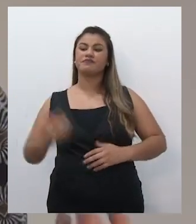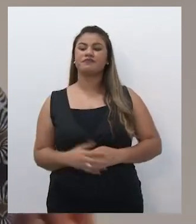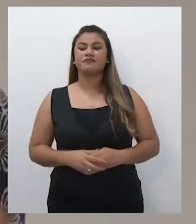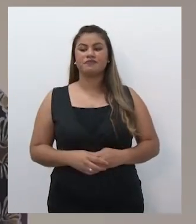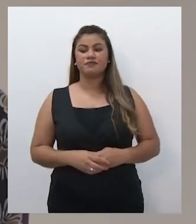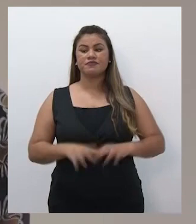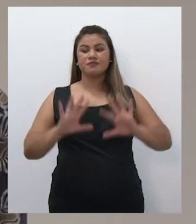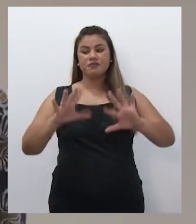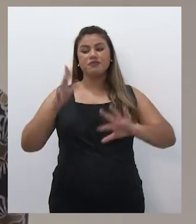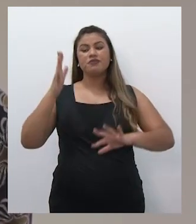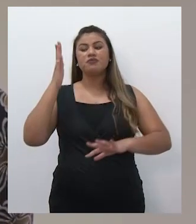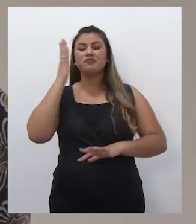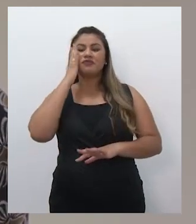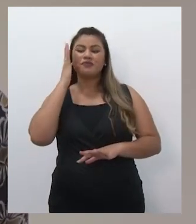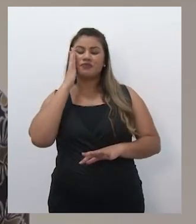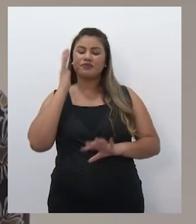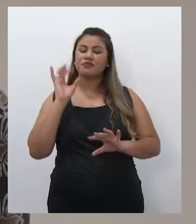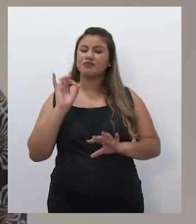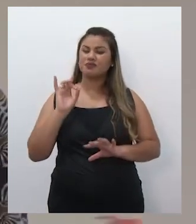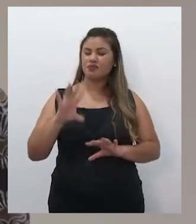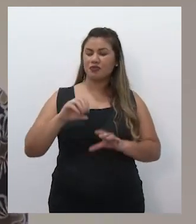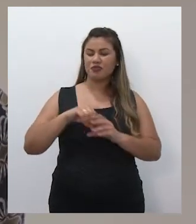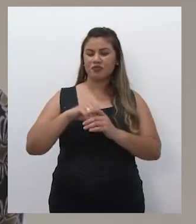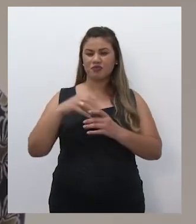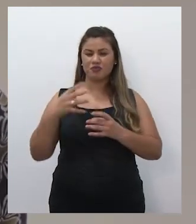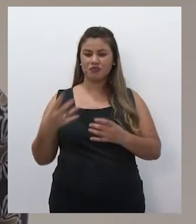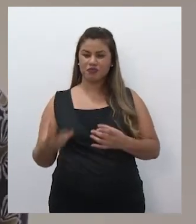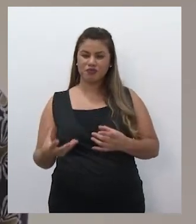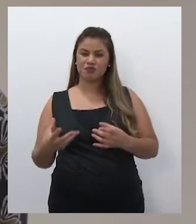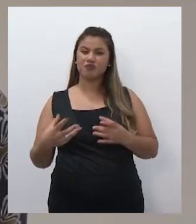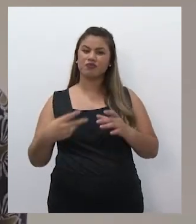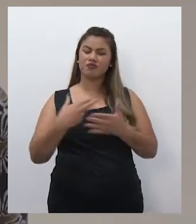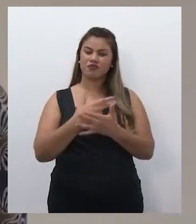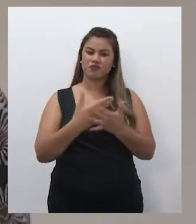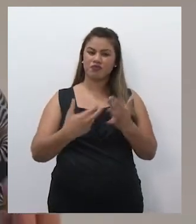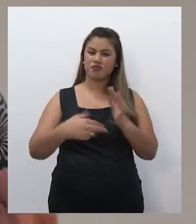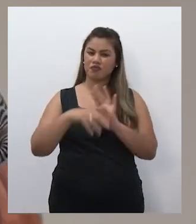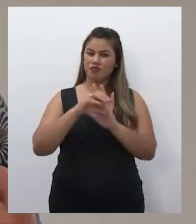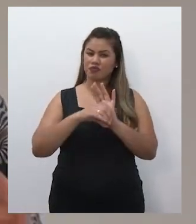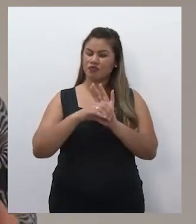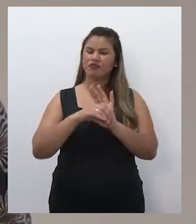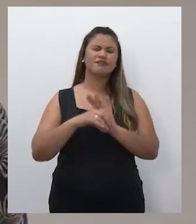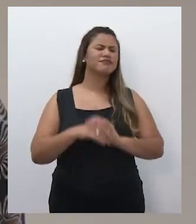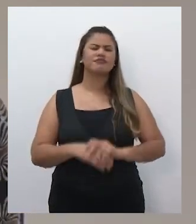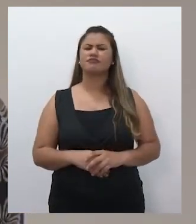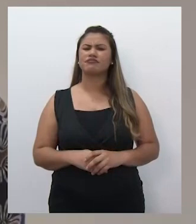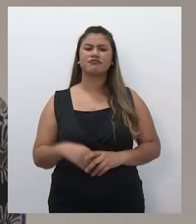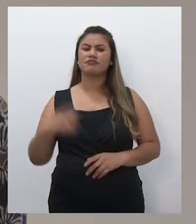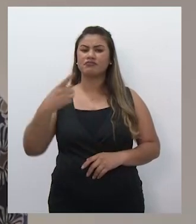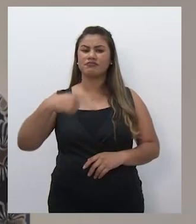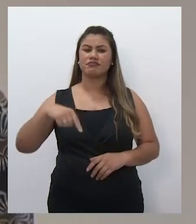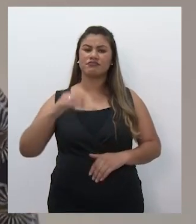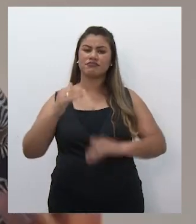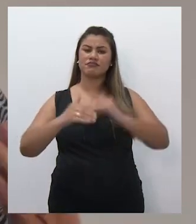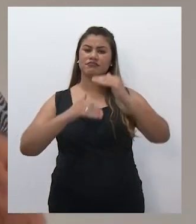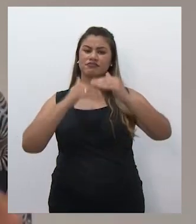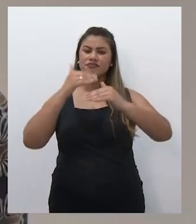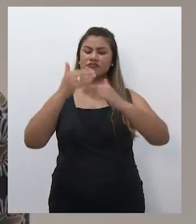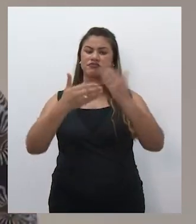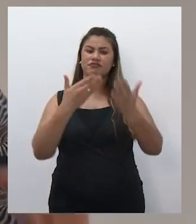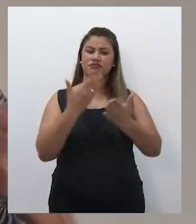apenas a gente saber sobre os conteúdos, sobre os componentes curriculares. A gente precisa desenvolver nos nossos alunos